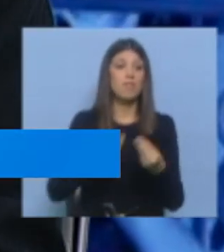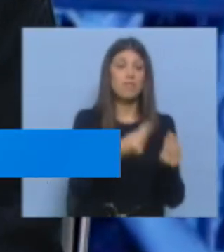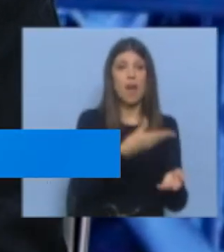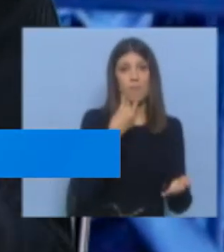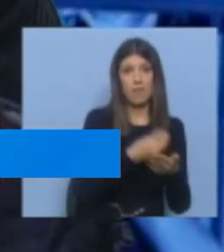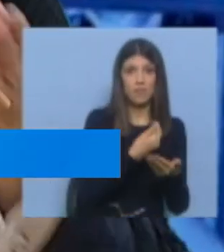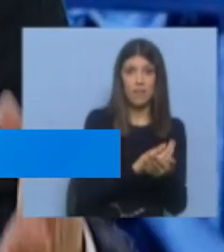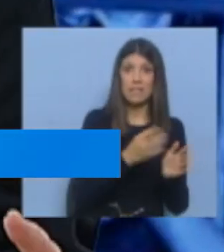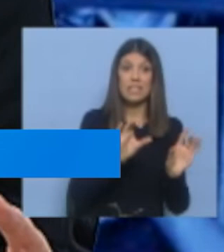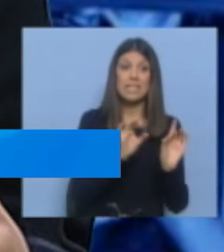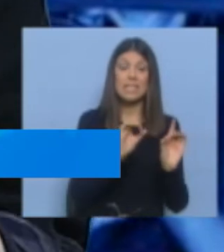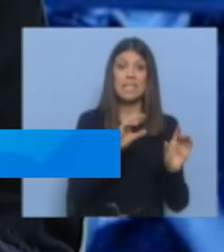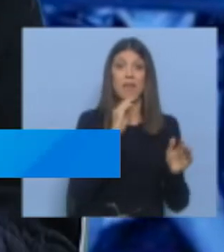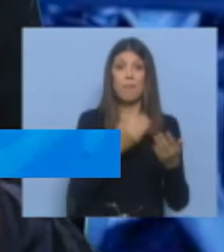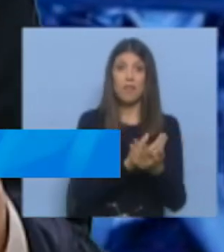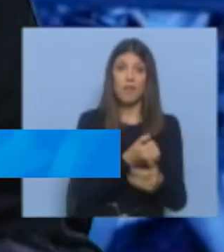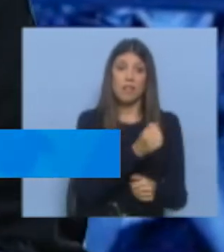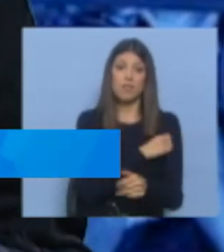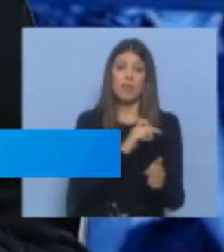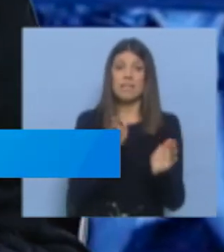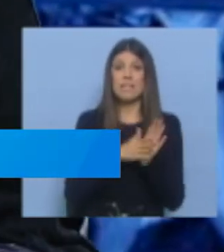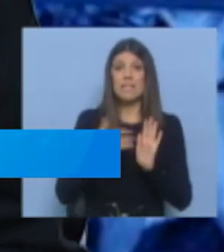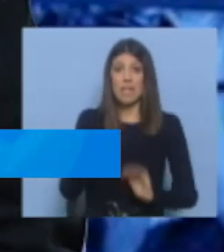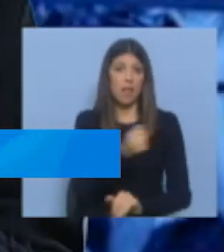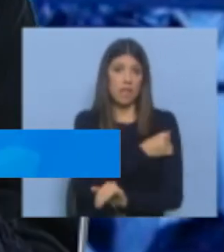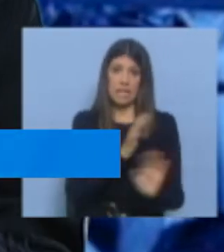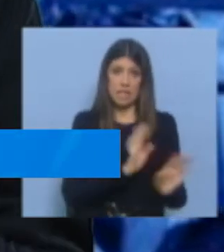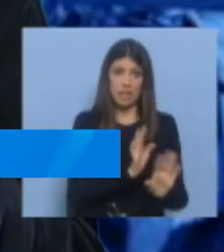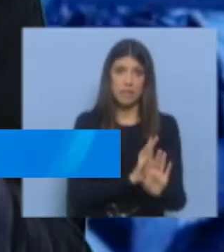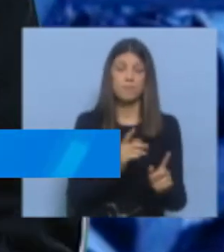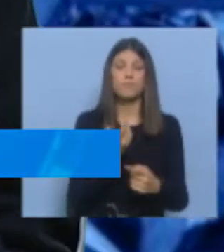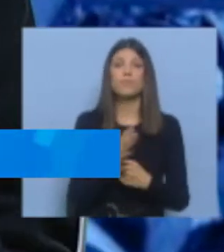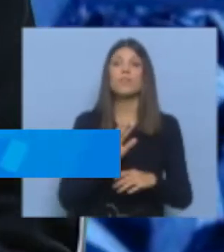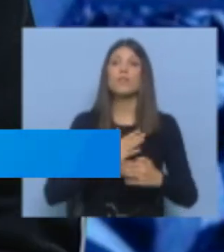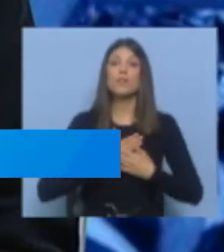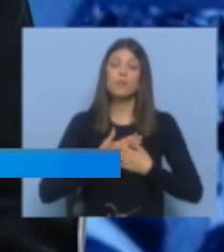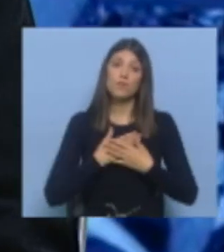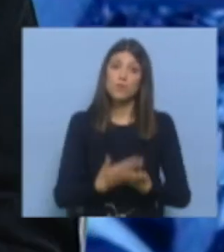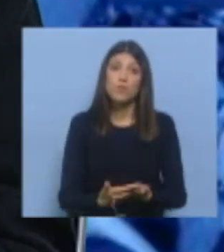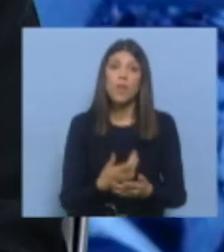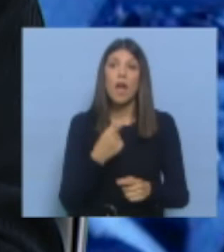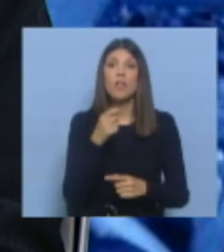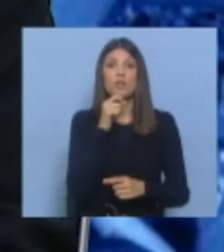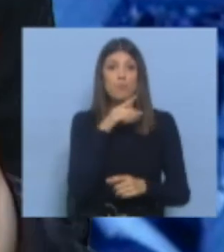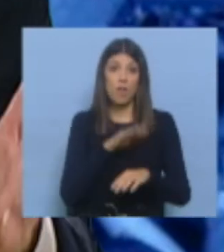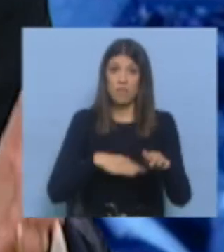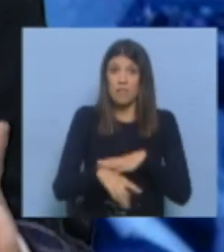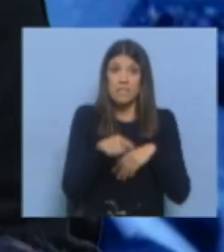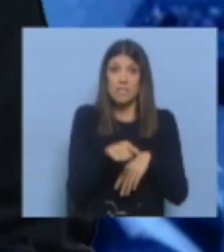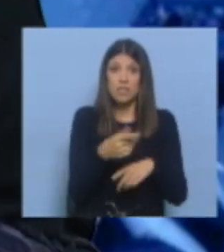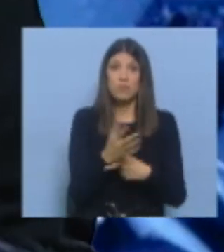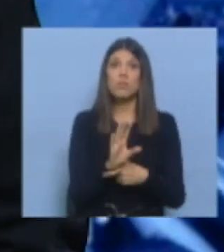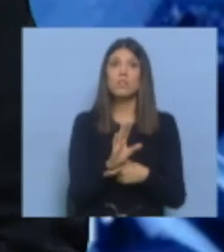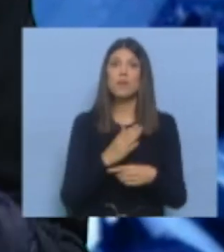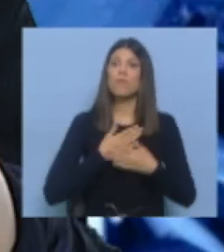voluntários saíram dos hospitais, porque muita ajuda quem não atrapalha e infelizmente não podem estar lá a ajudar, mas podem exercer